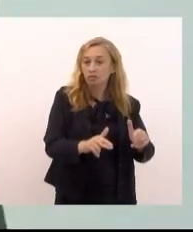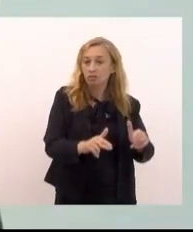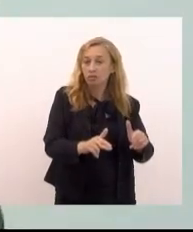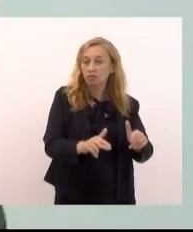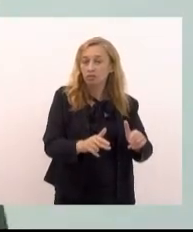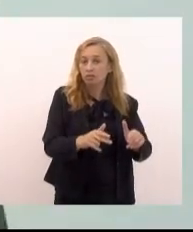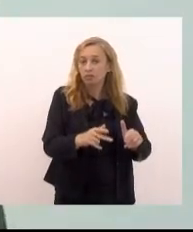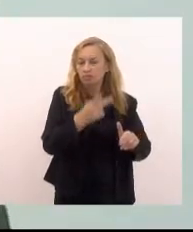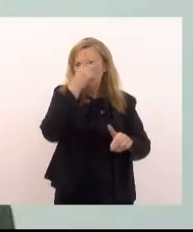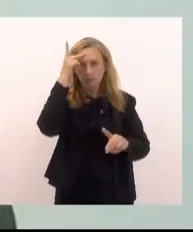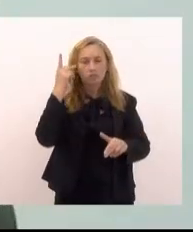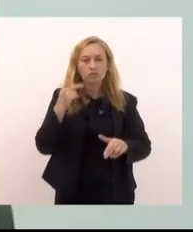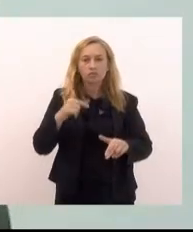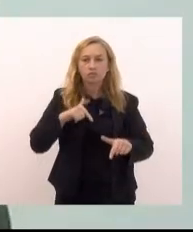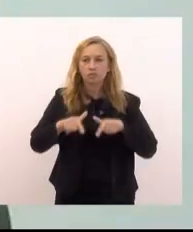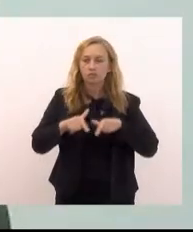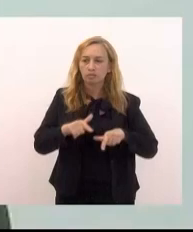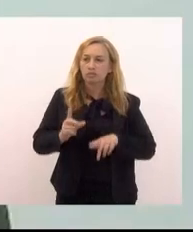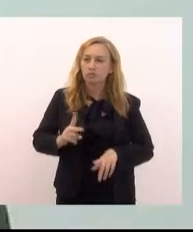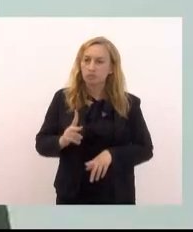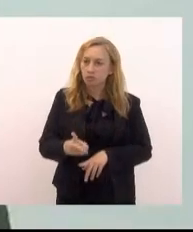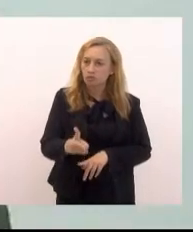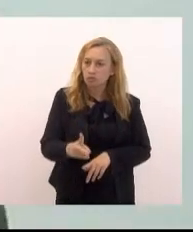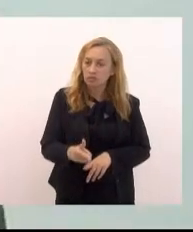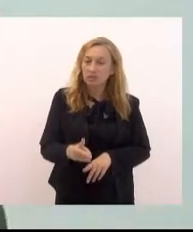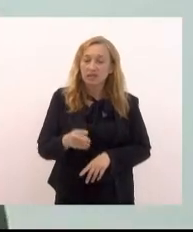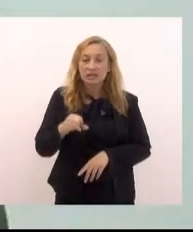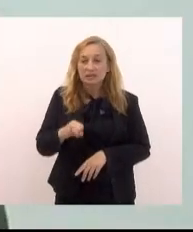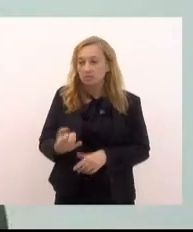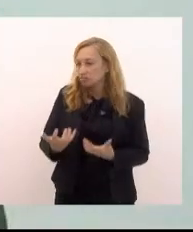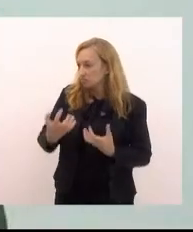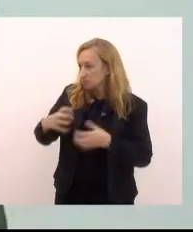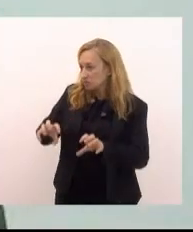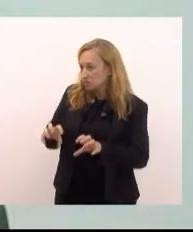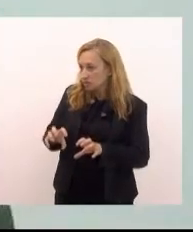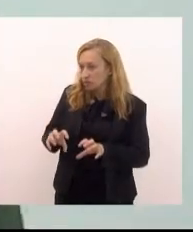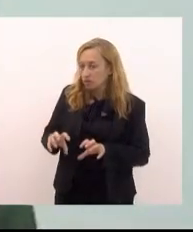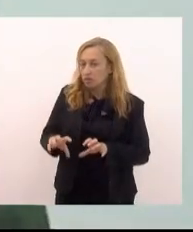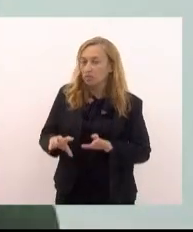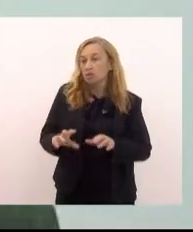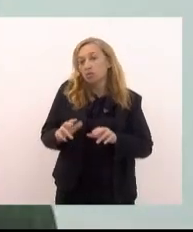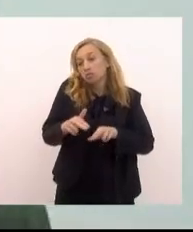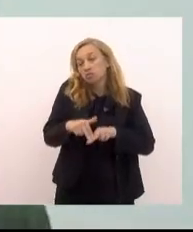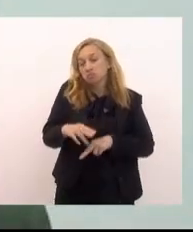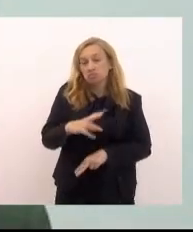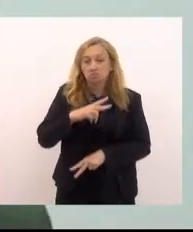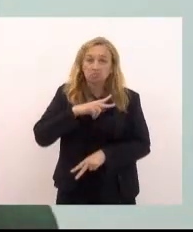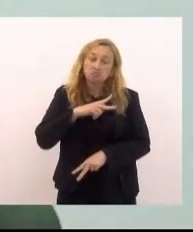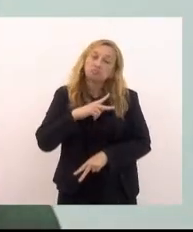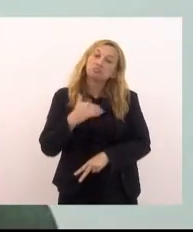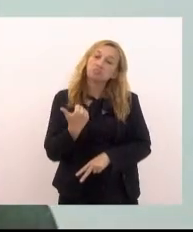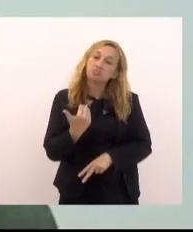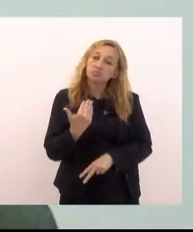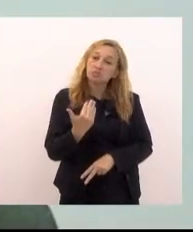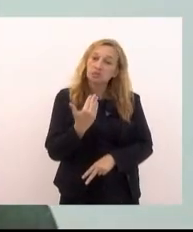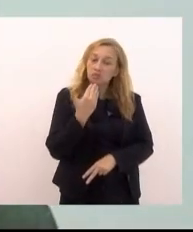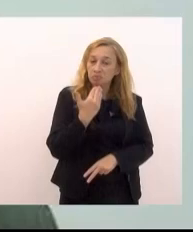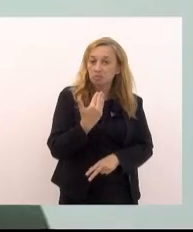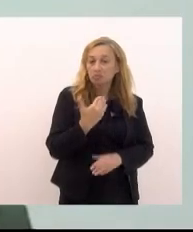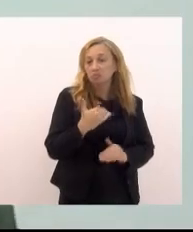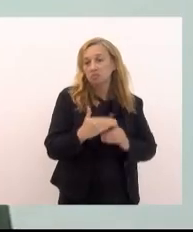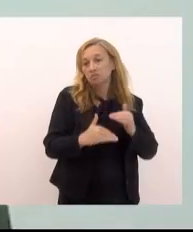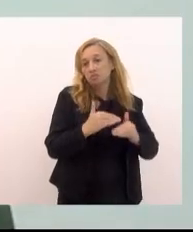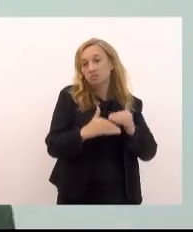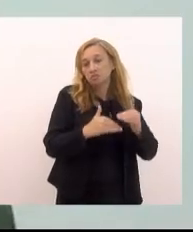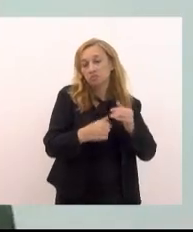não desejar ter essa reposição por alguma questão particular, aí é que requer. O processo